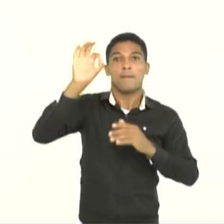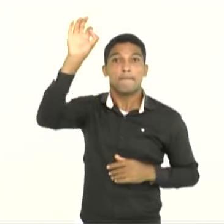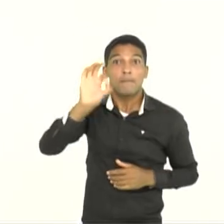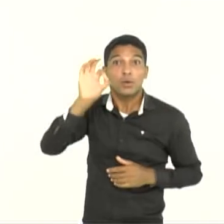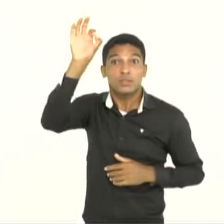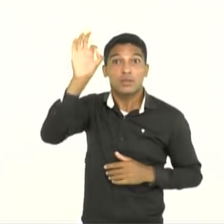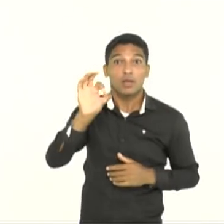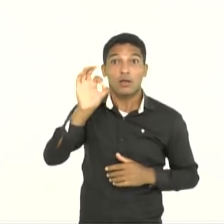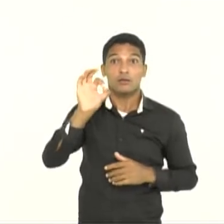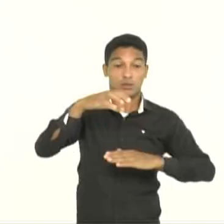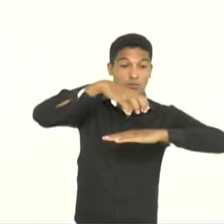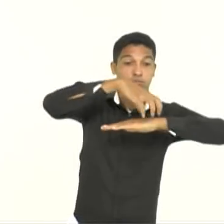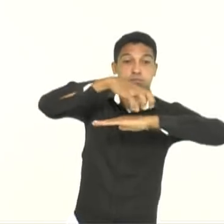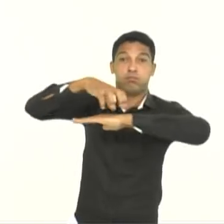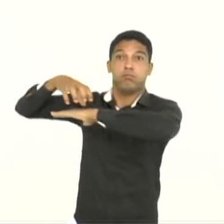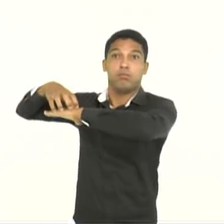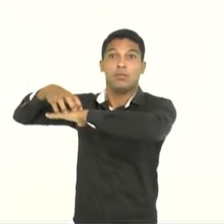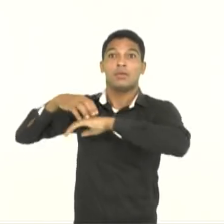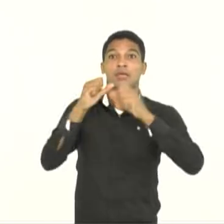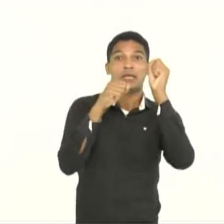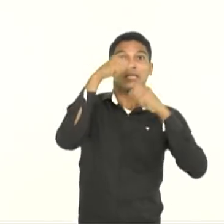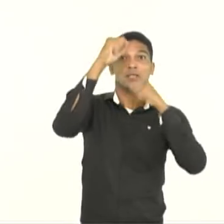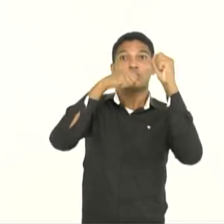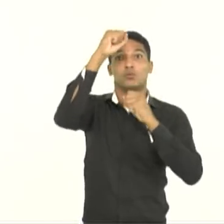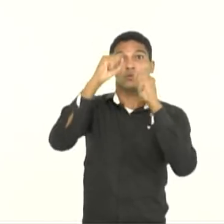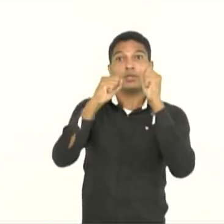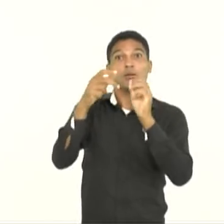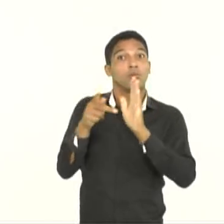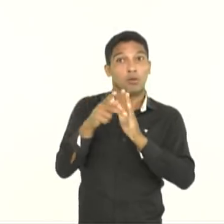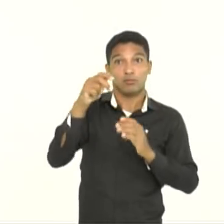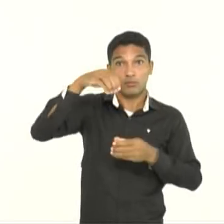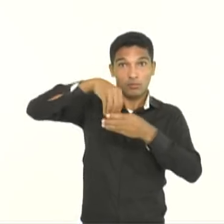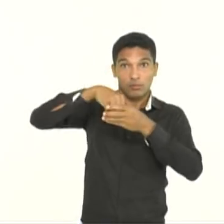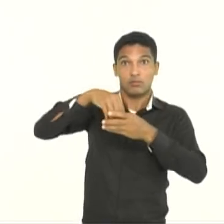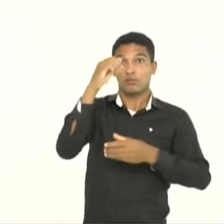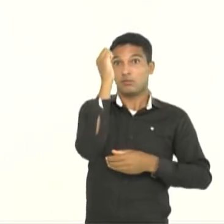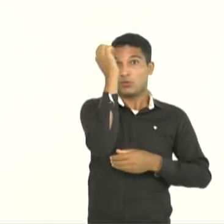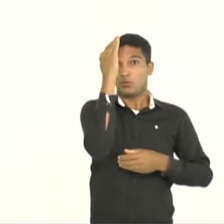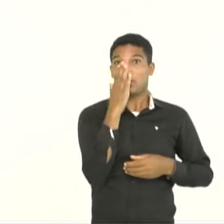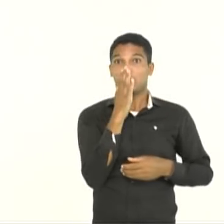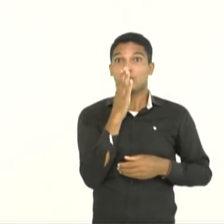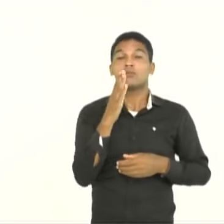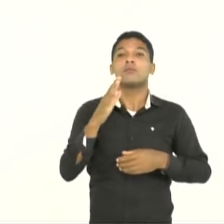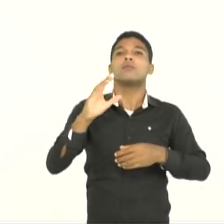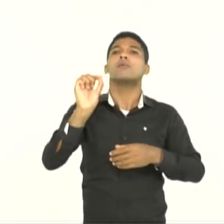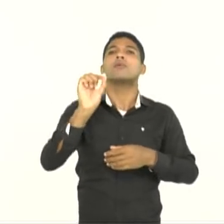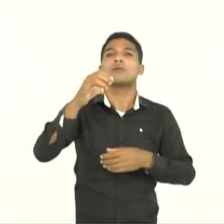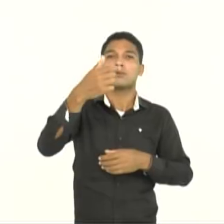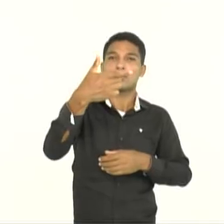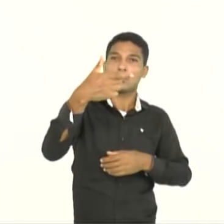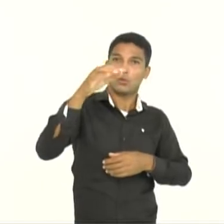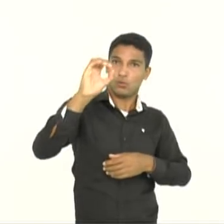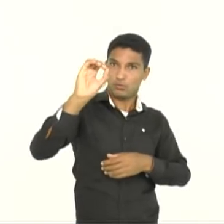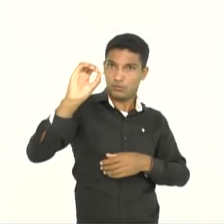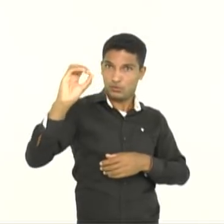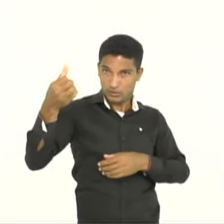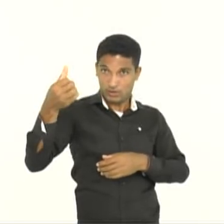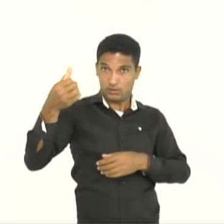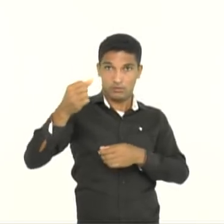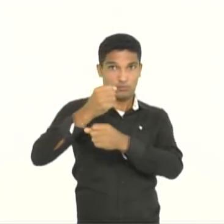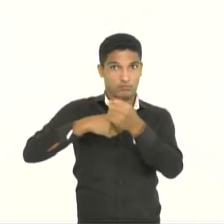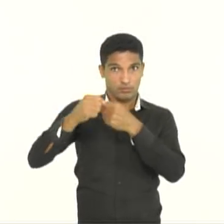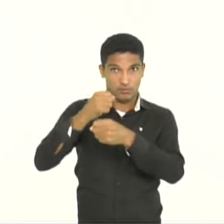indústrias por região do Brasil entre 96 e 2011. O que nós vamos ter ali na região sul,